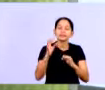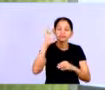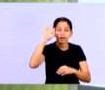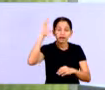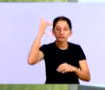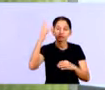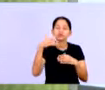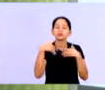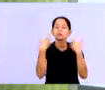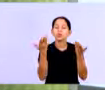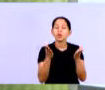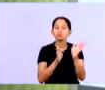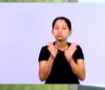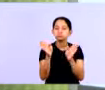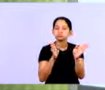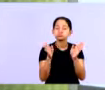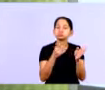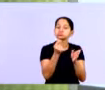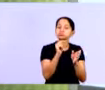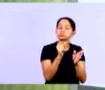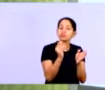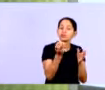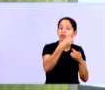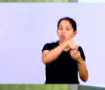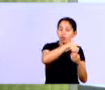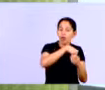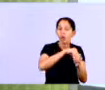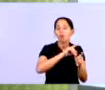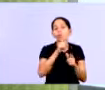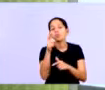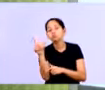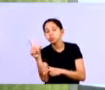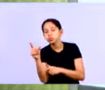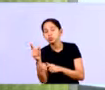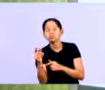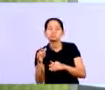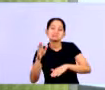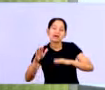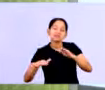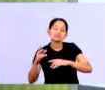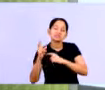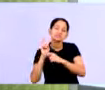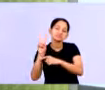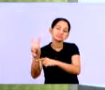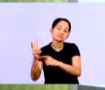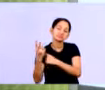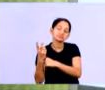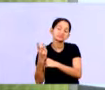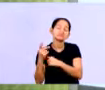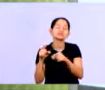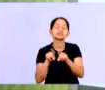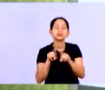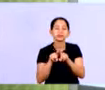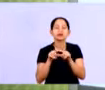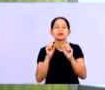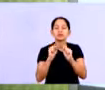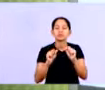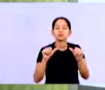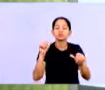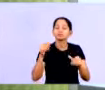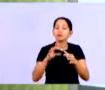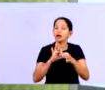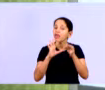decisão voltado tanto para o negócio quanto para os investimentos em rendas fixas, variáveis e outras situações que podem